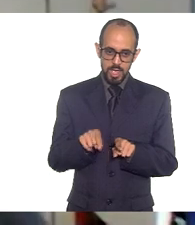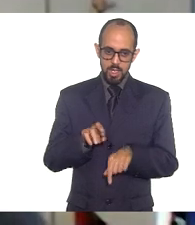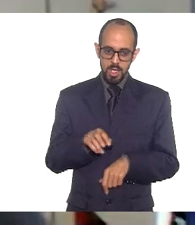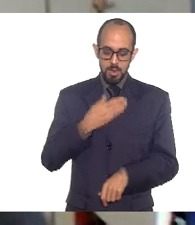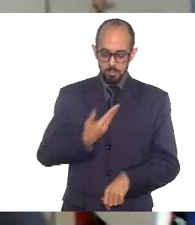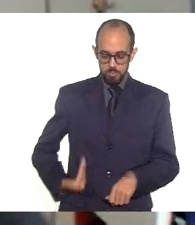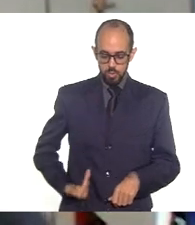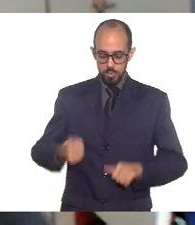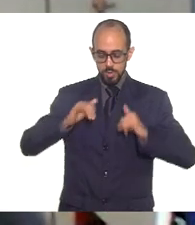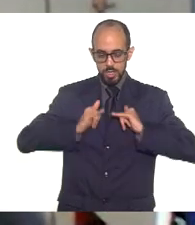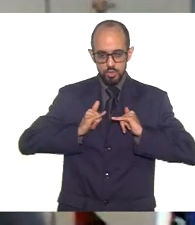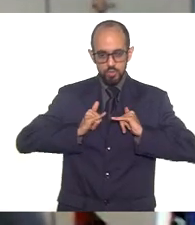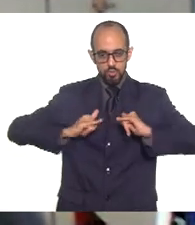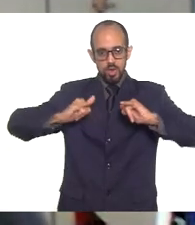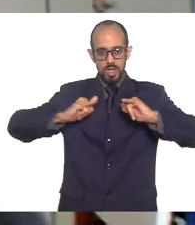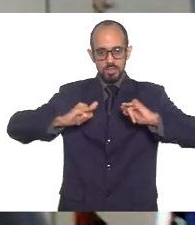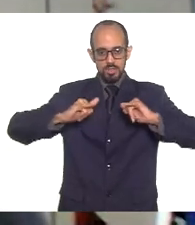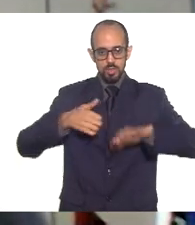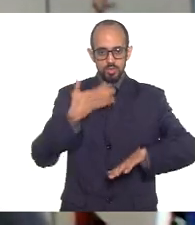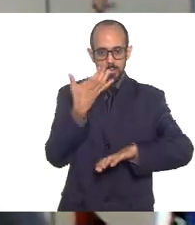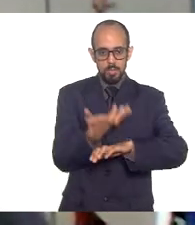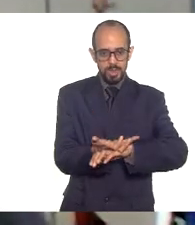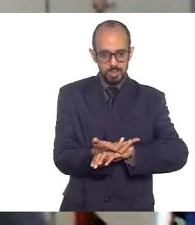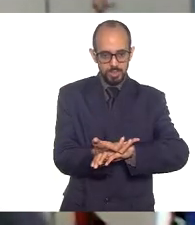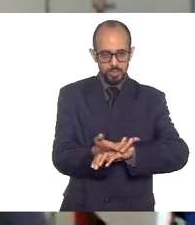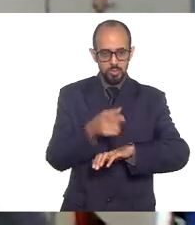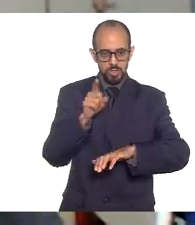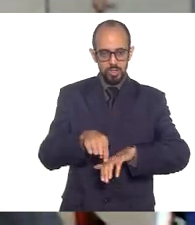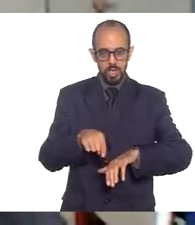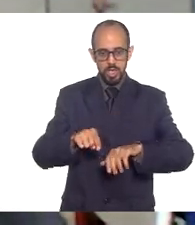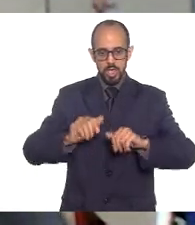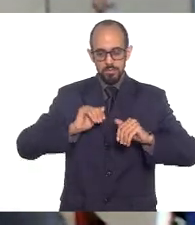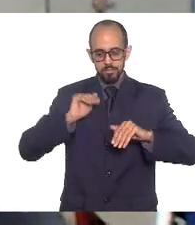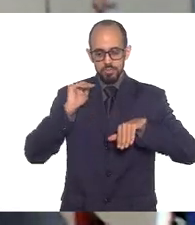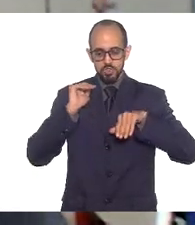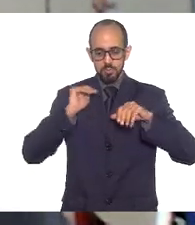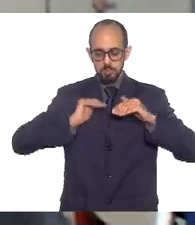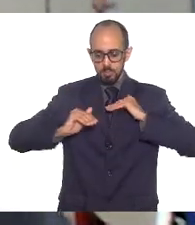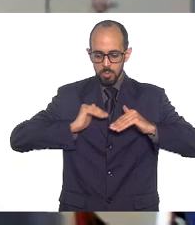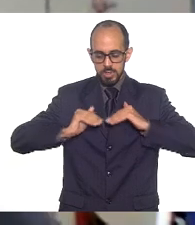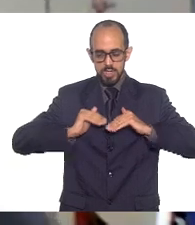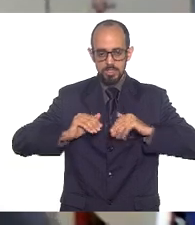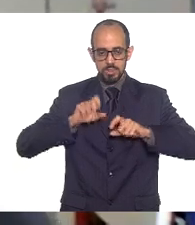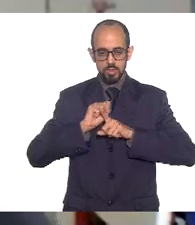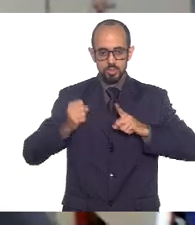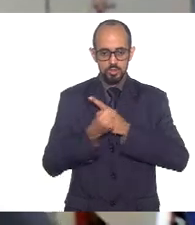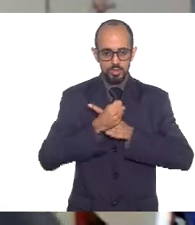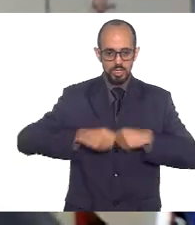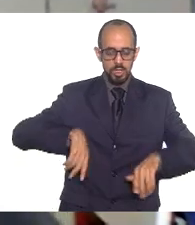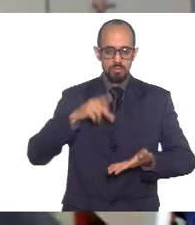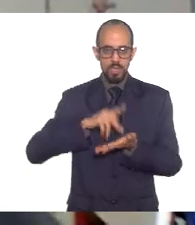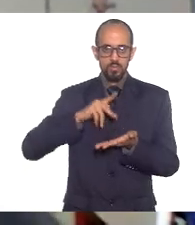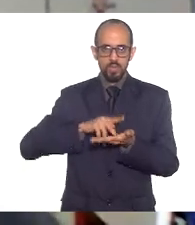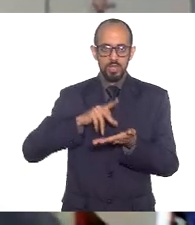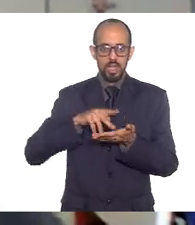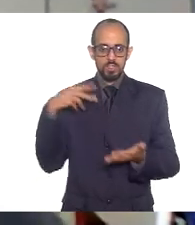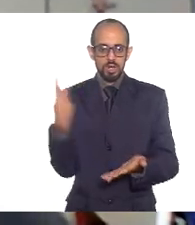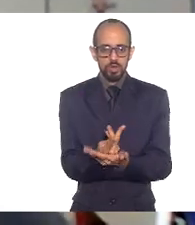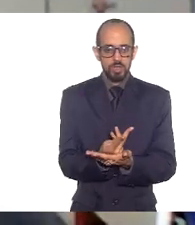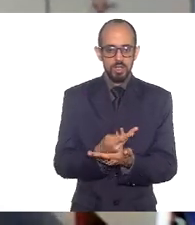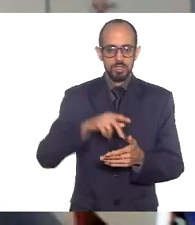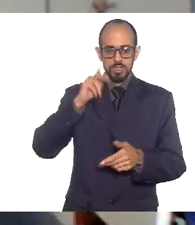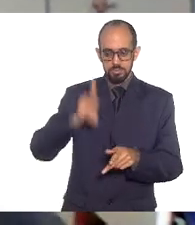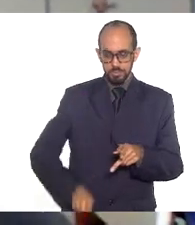a divulgação do processo de matrícula como processo de mobilização da sociedade para que de fato as